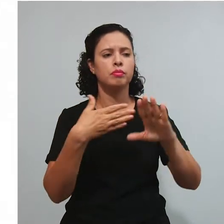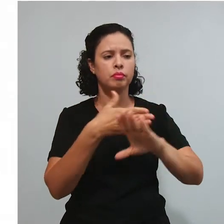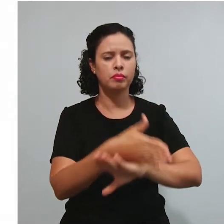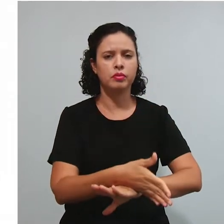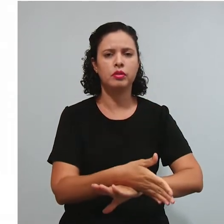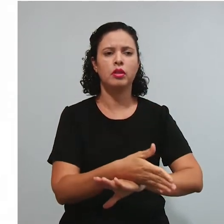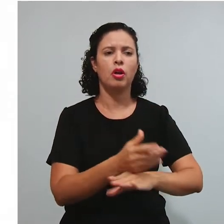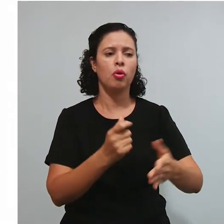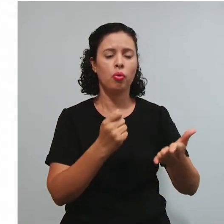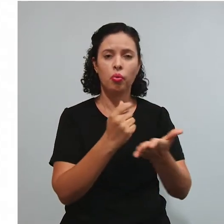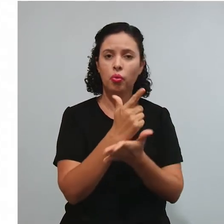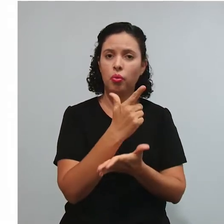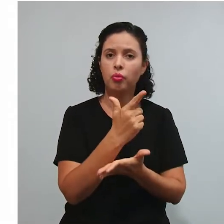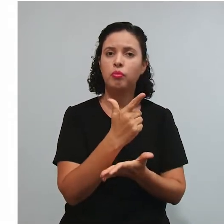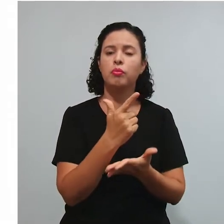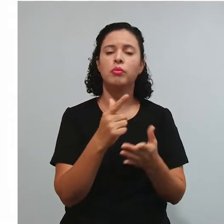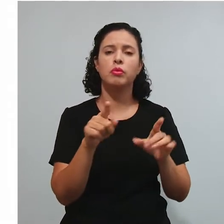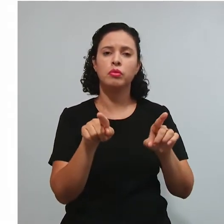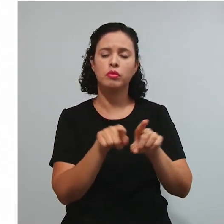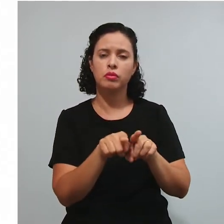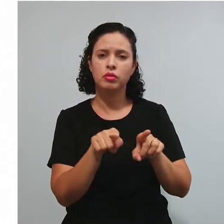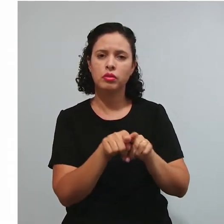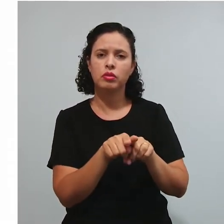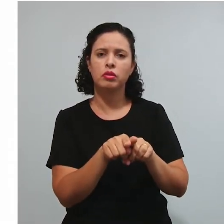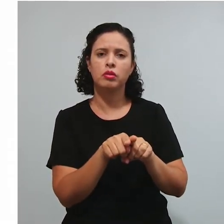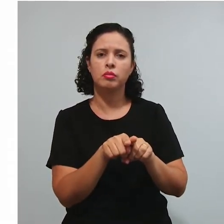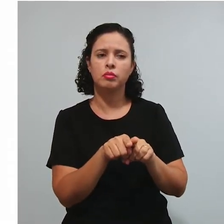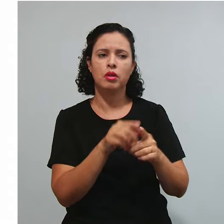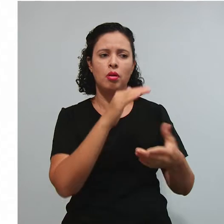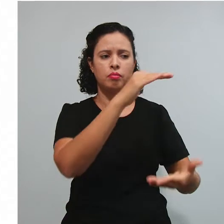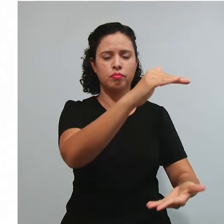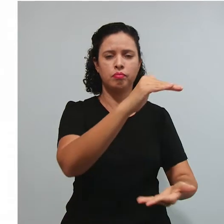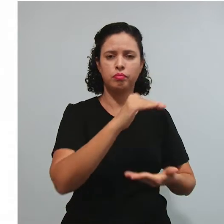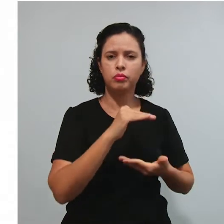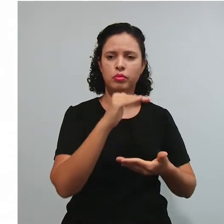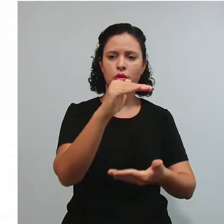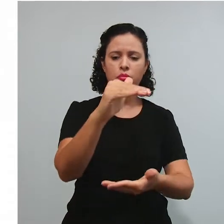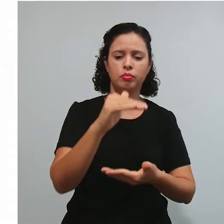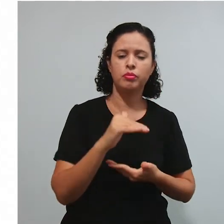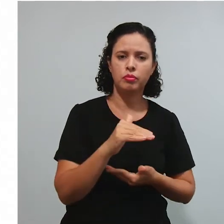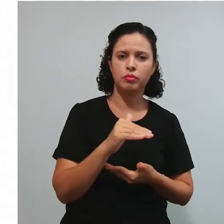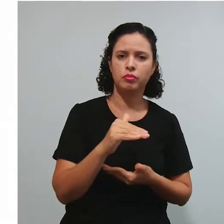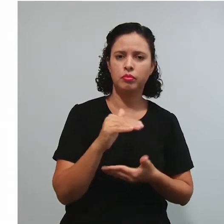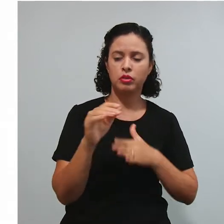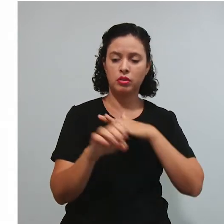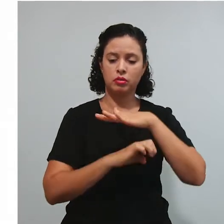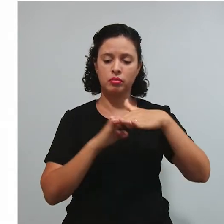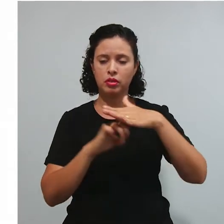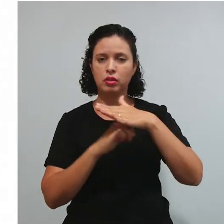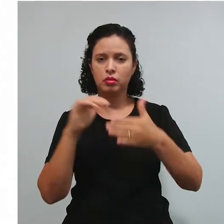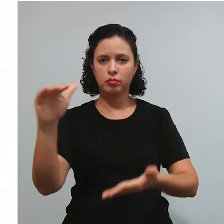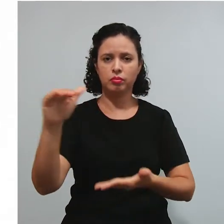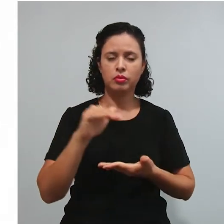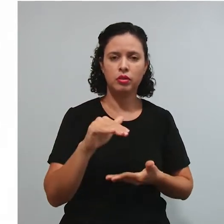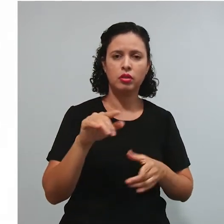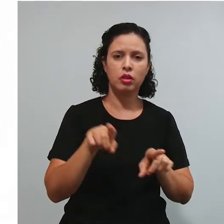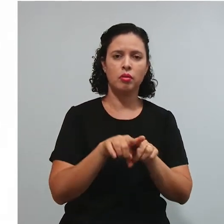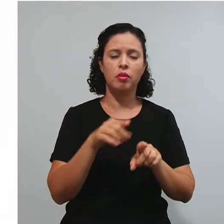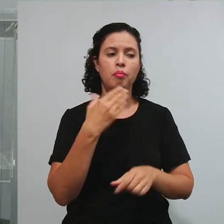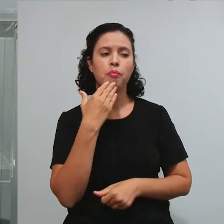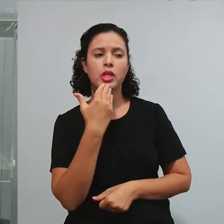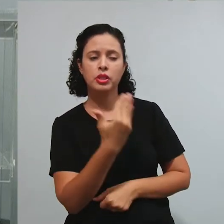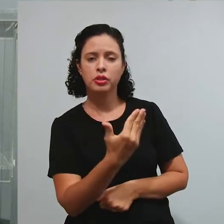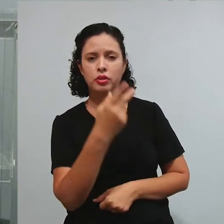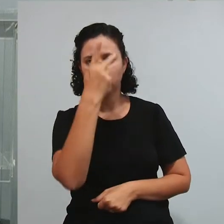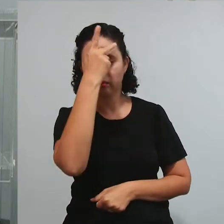entra compras, coisas fornecidas pelos fornecedores, demandas dos